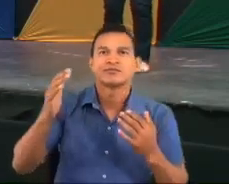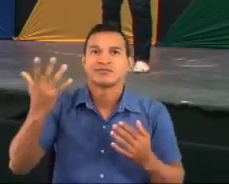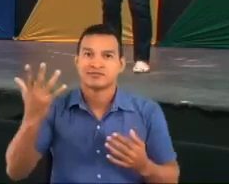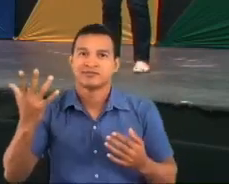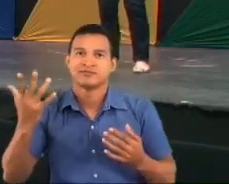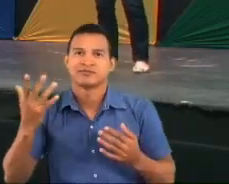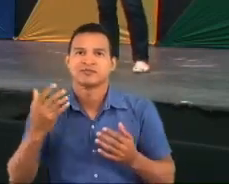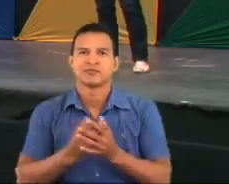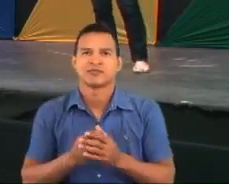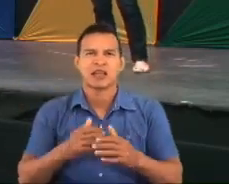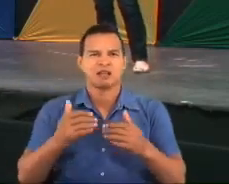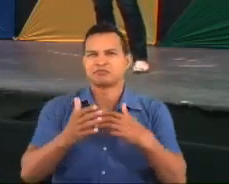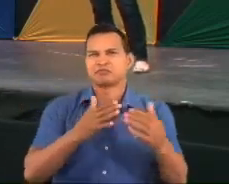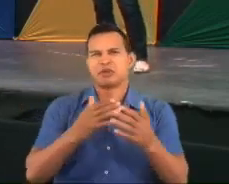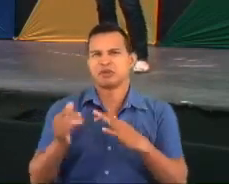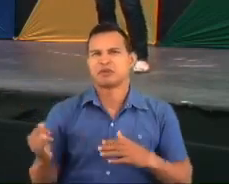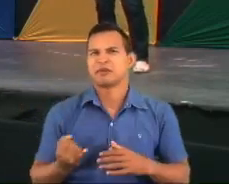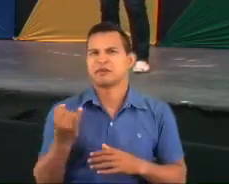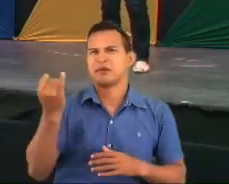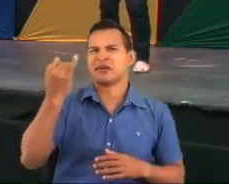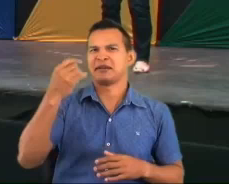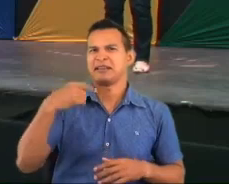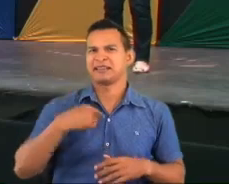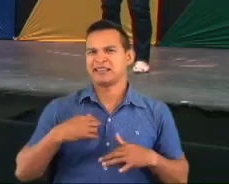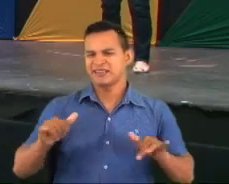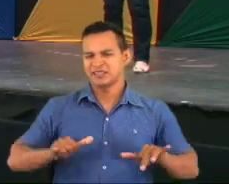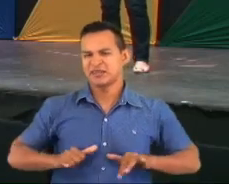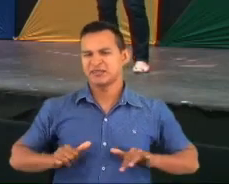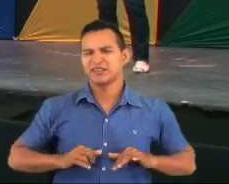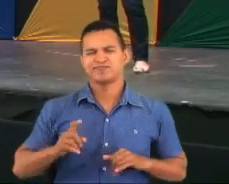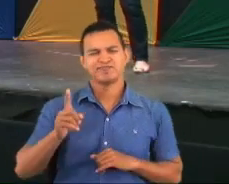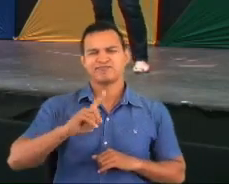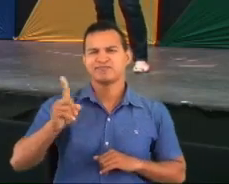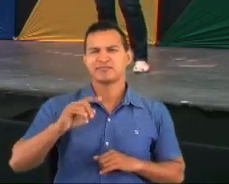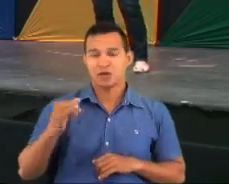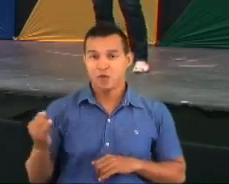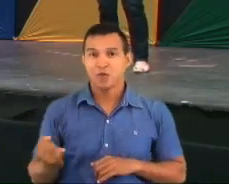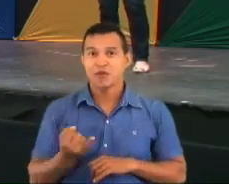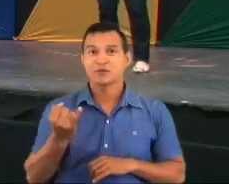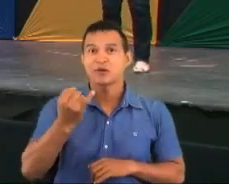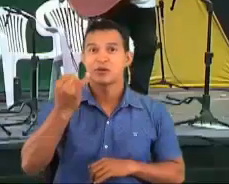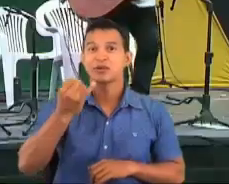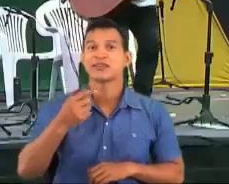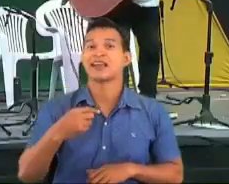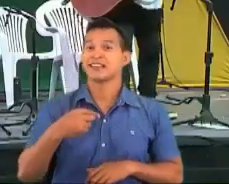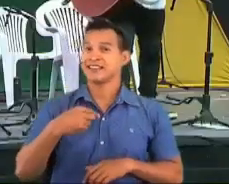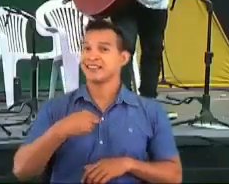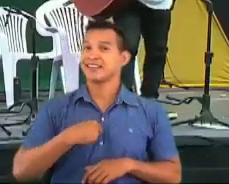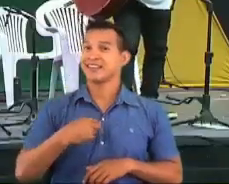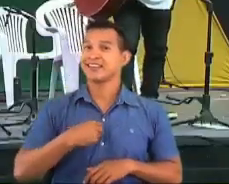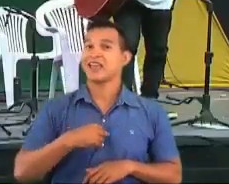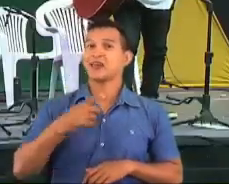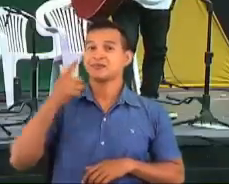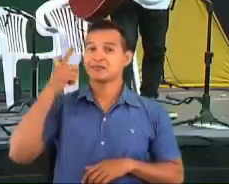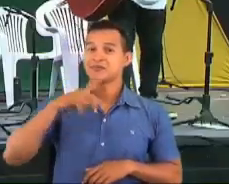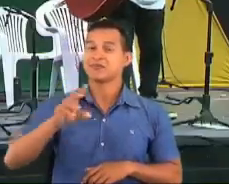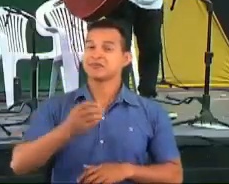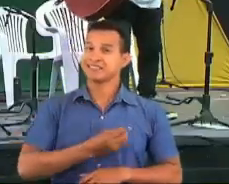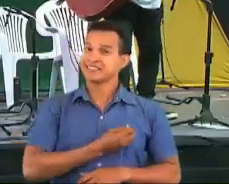E não importa o que eu sofri, o que importa é que